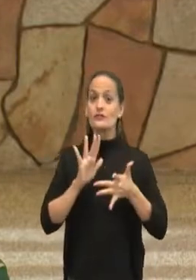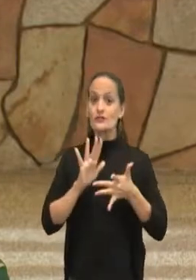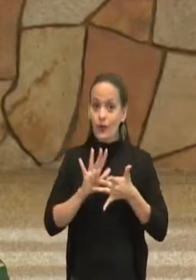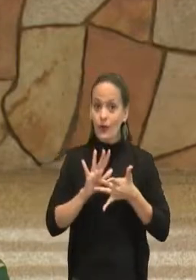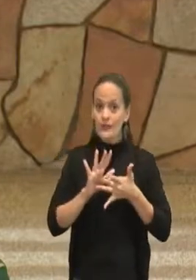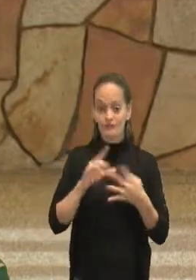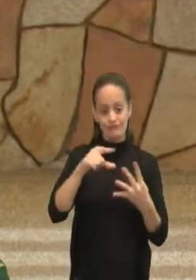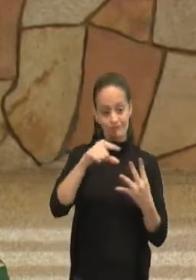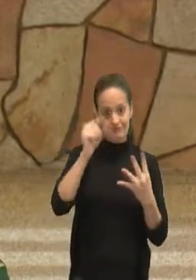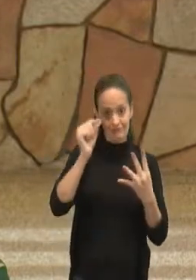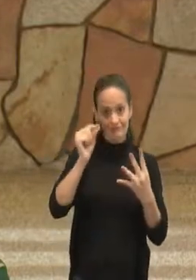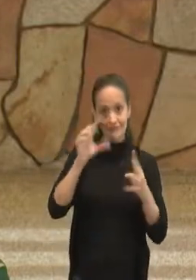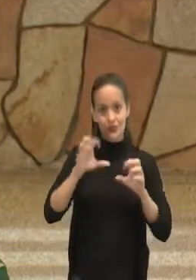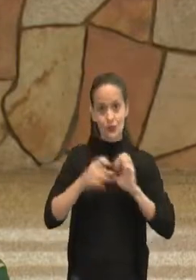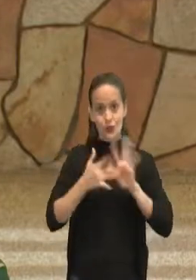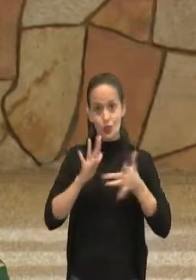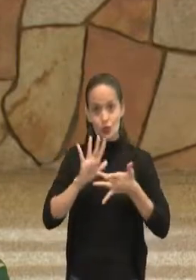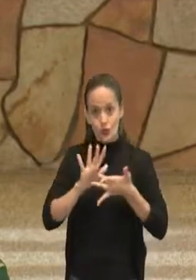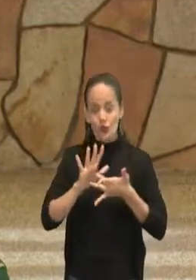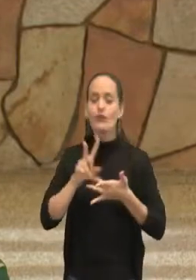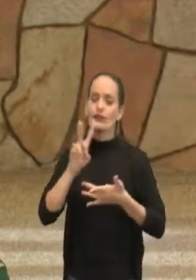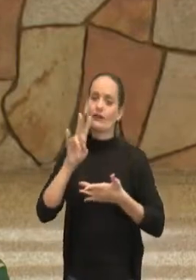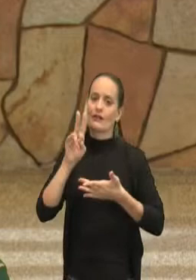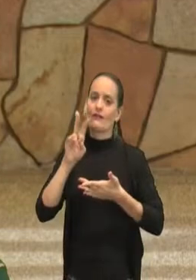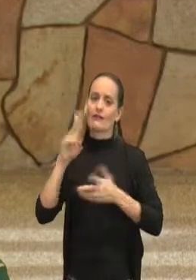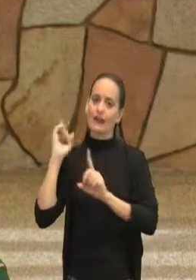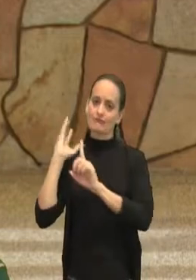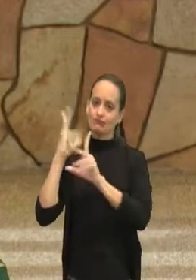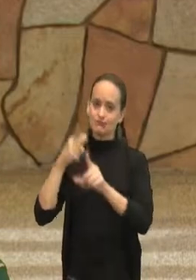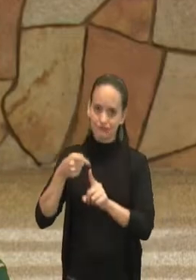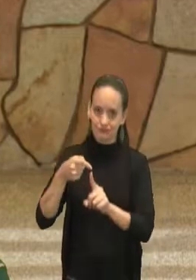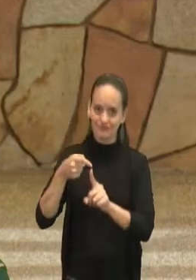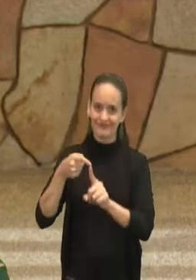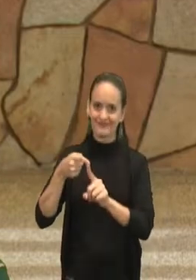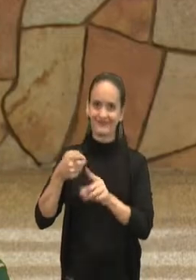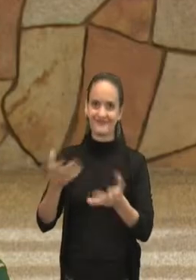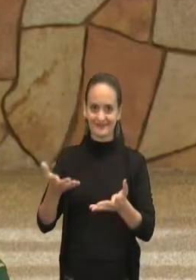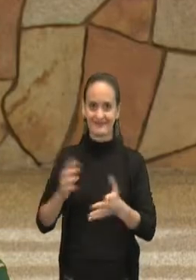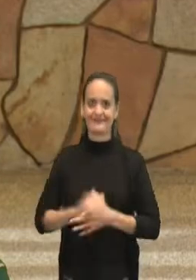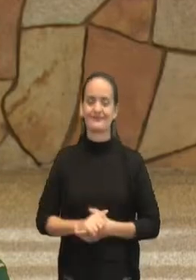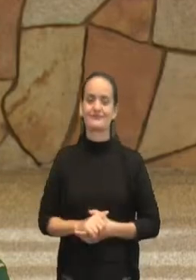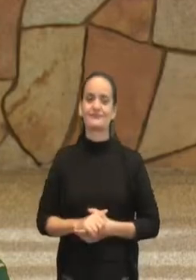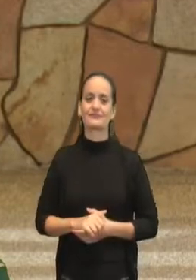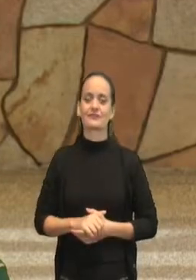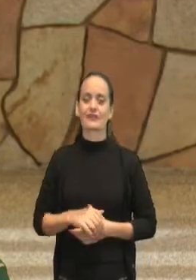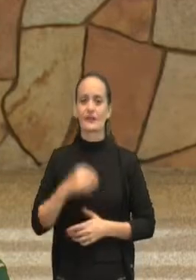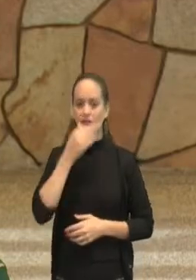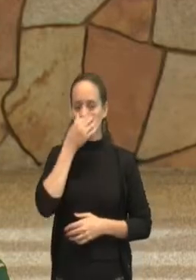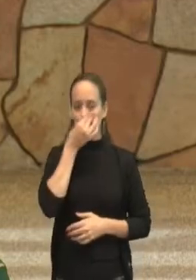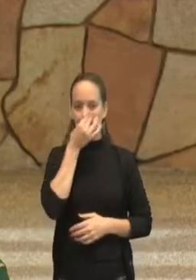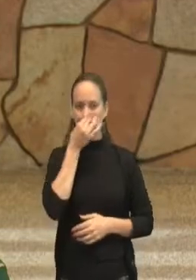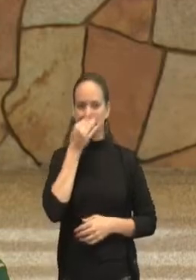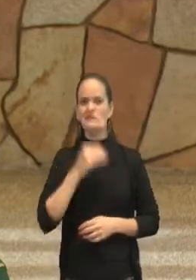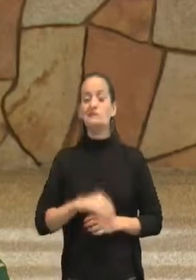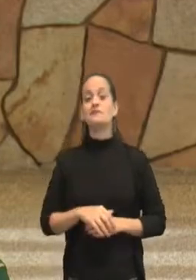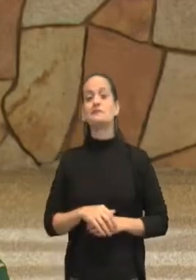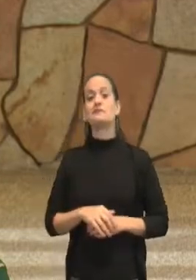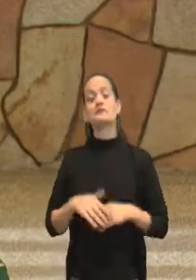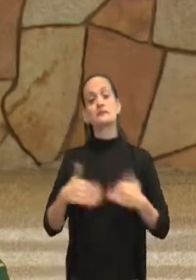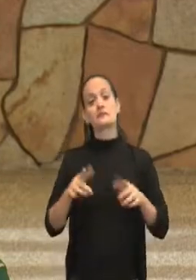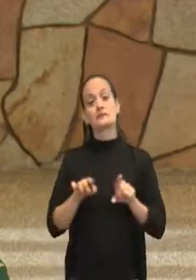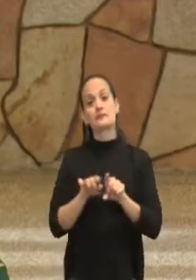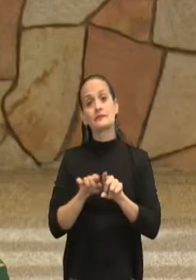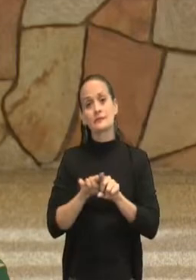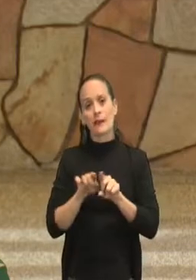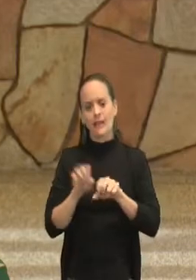eternidade com Deus. O critério de Deus para eleição e predestinação é cristocêntrico, aponta para Cristo. Temos ainda